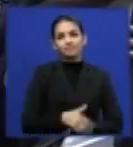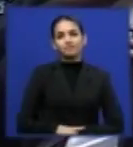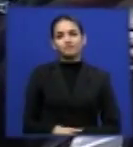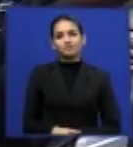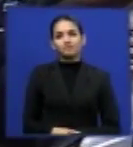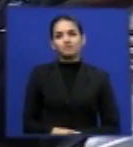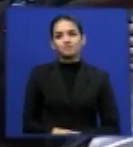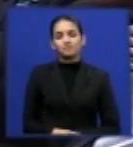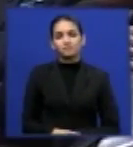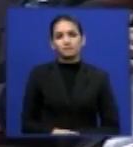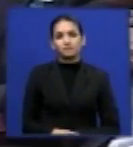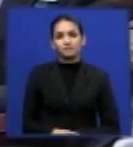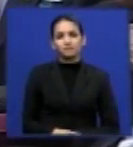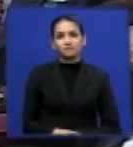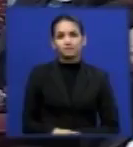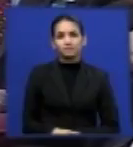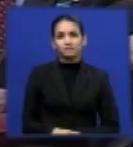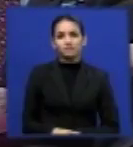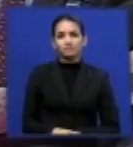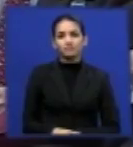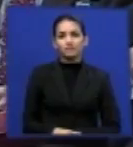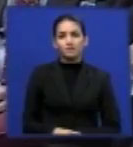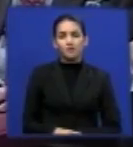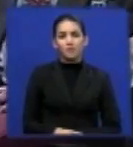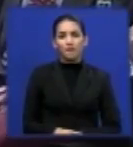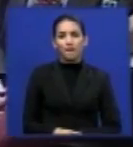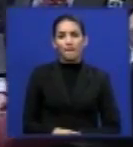e comprometedoras do meio ambiente.